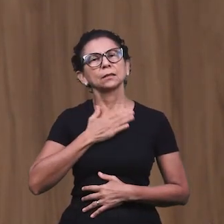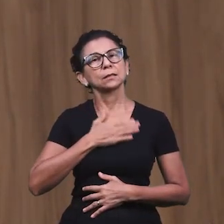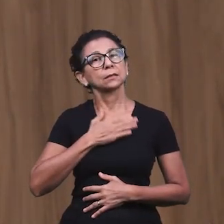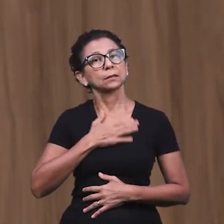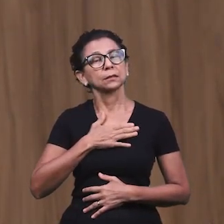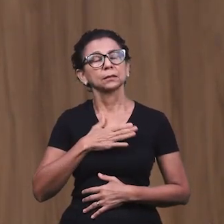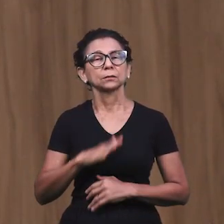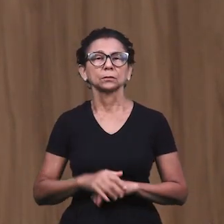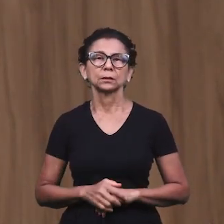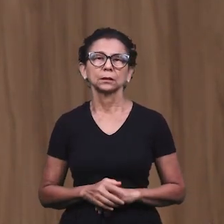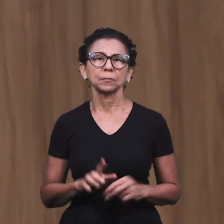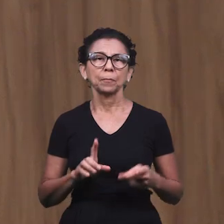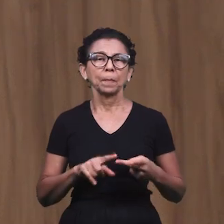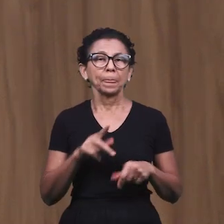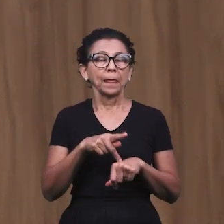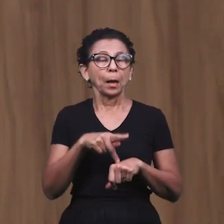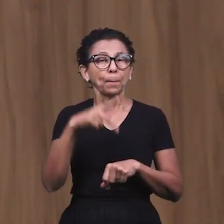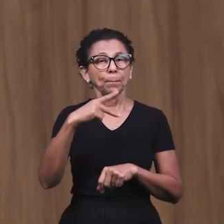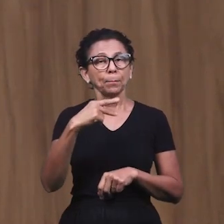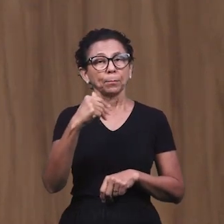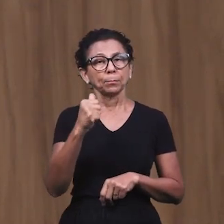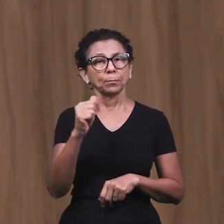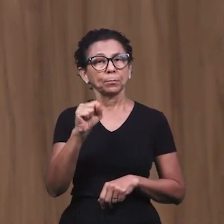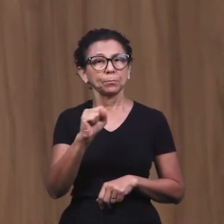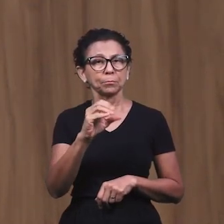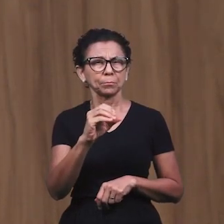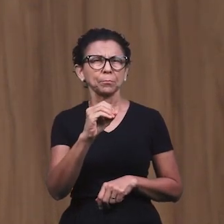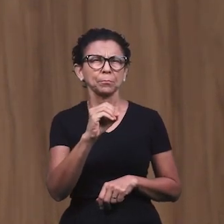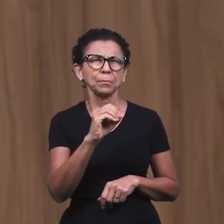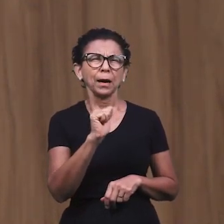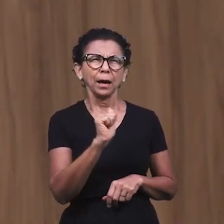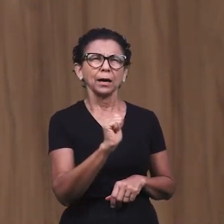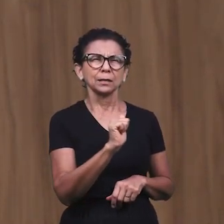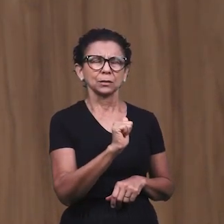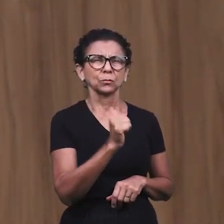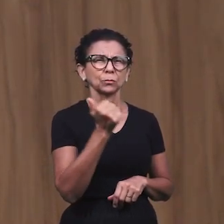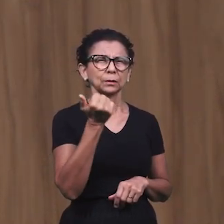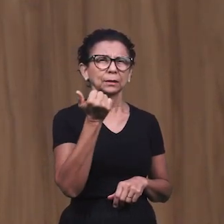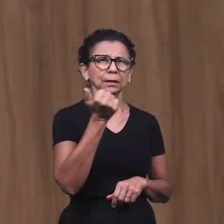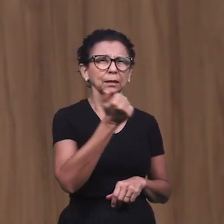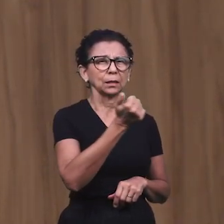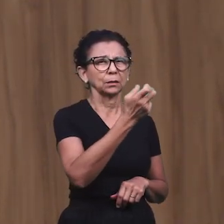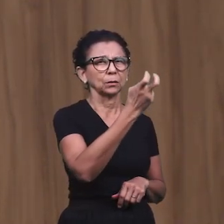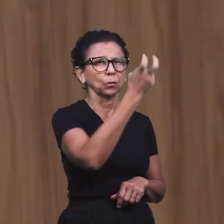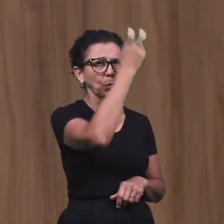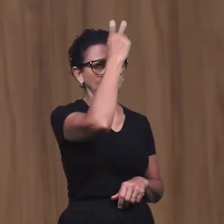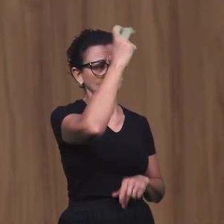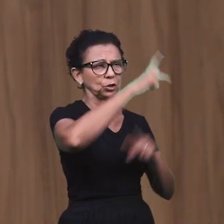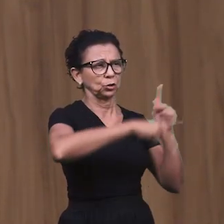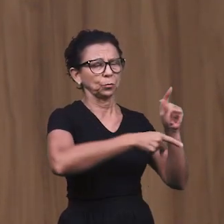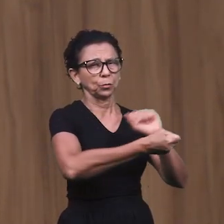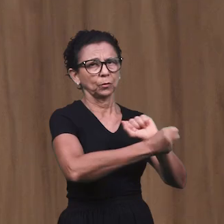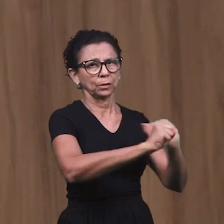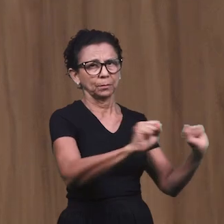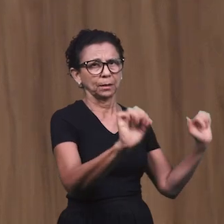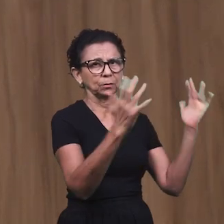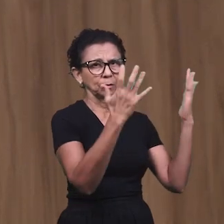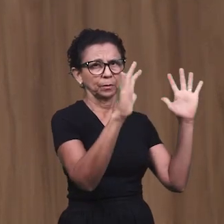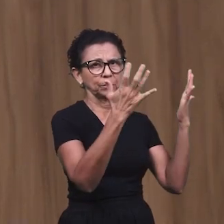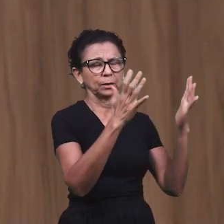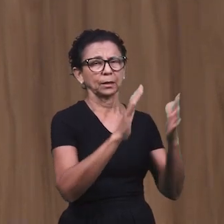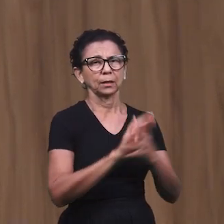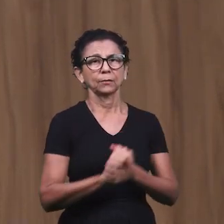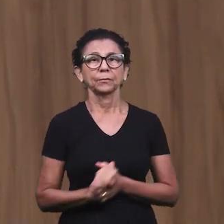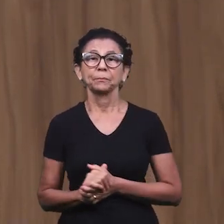A Páscoa, porque desde a saída do Egito, então haveria ali uma comemoração, os pães asmos